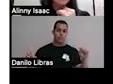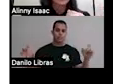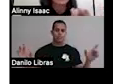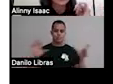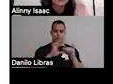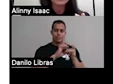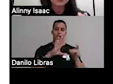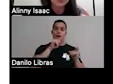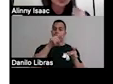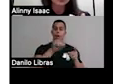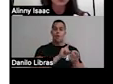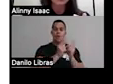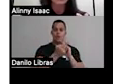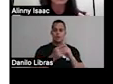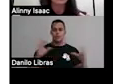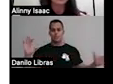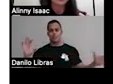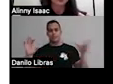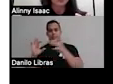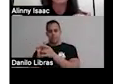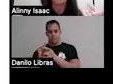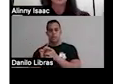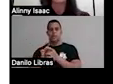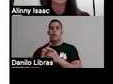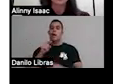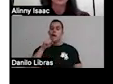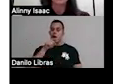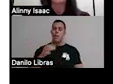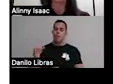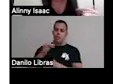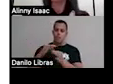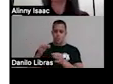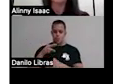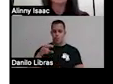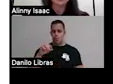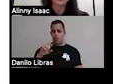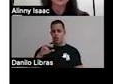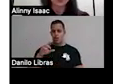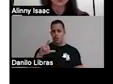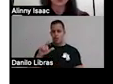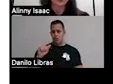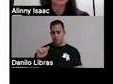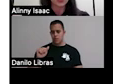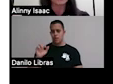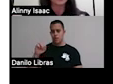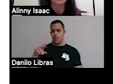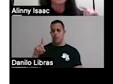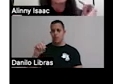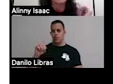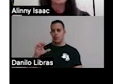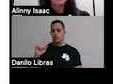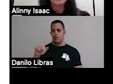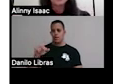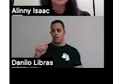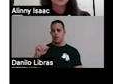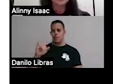gente vê que essas moléculas sinalizadoras, chamadas de endocannabinoides, elas são derivadas de ácidos graxos poliinsaturados.